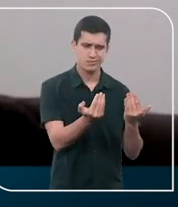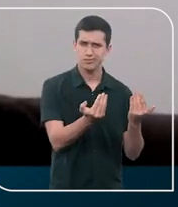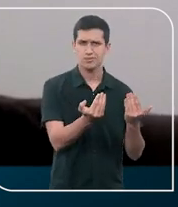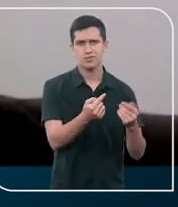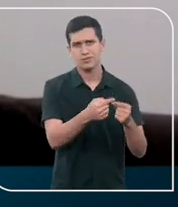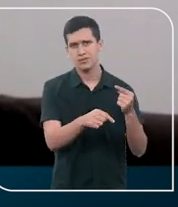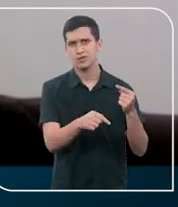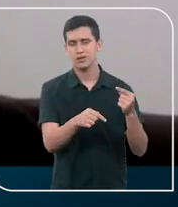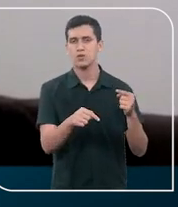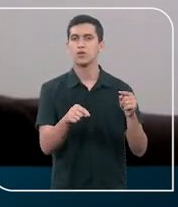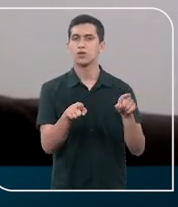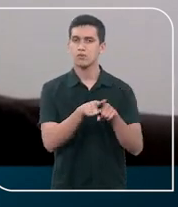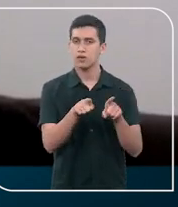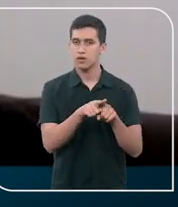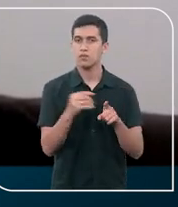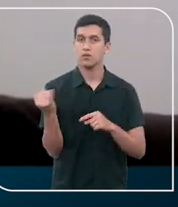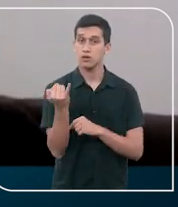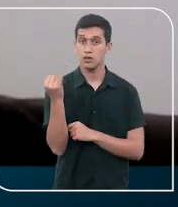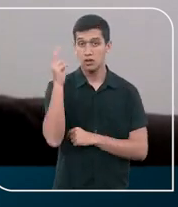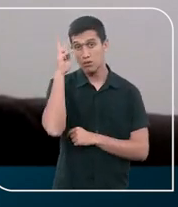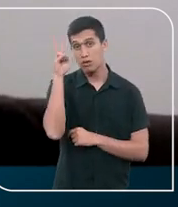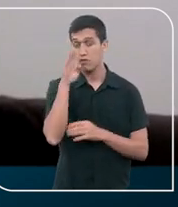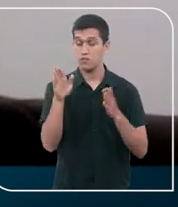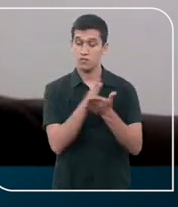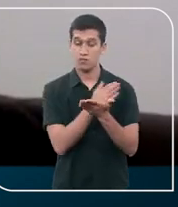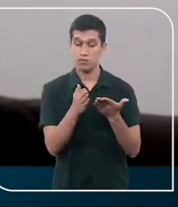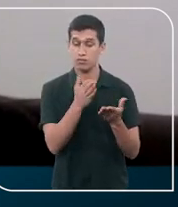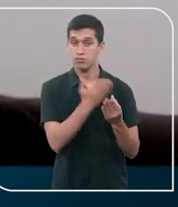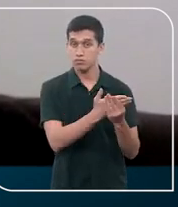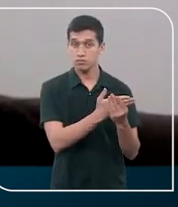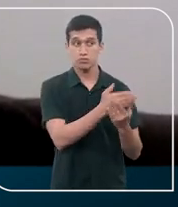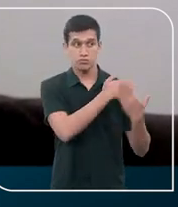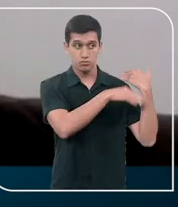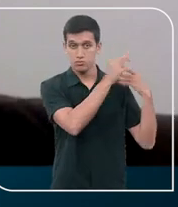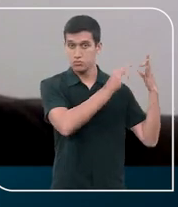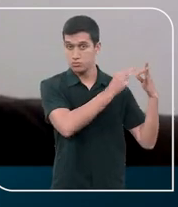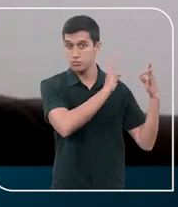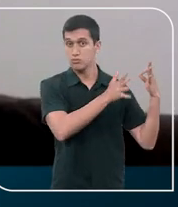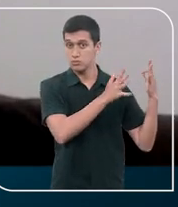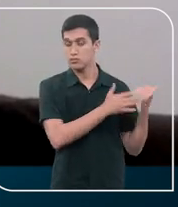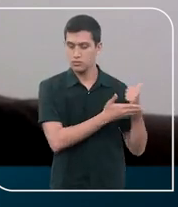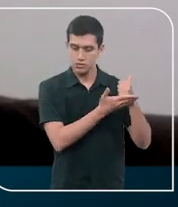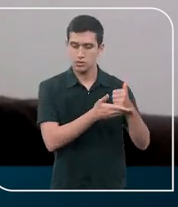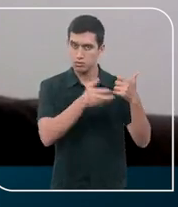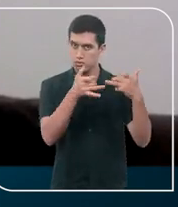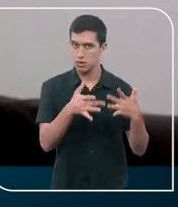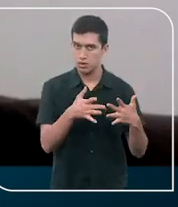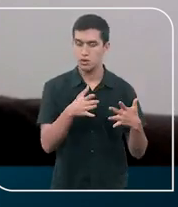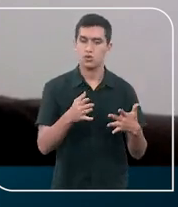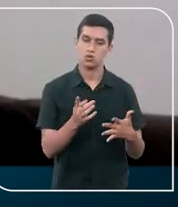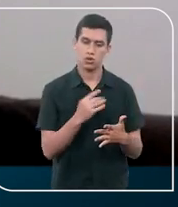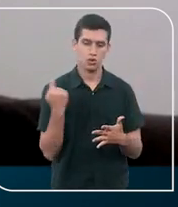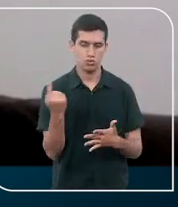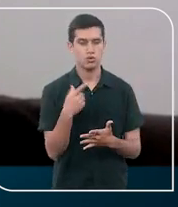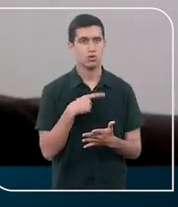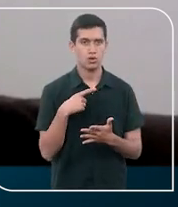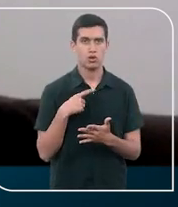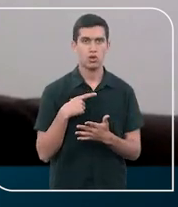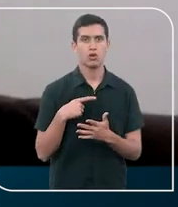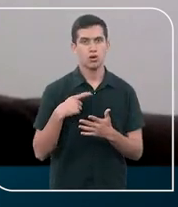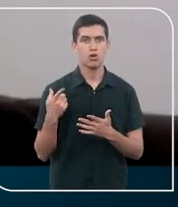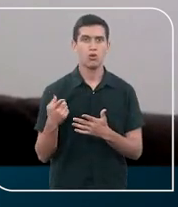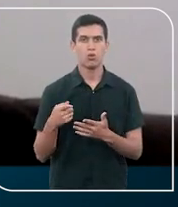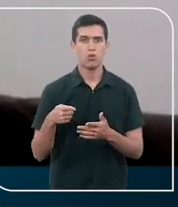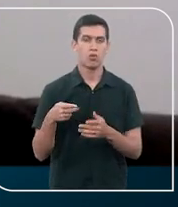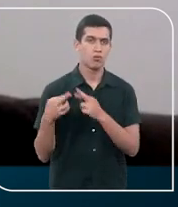vários precedentes que a gente tem sobre essa obrigação, por exemplo, de carregar esses pets, né? De não circular nem no solo, nem com coleira,